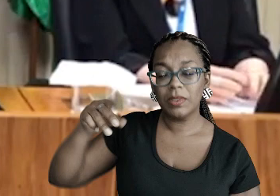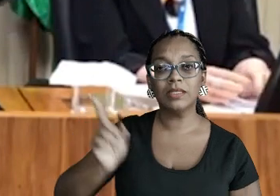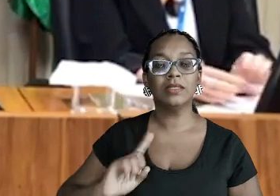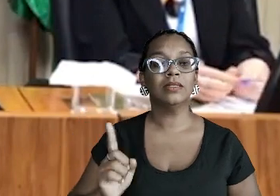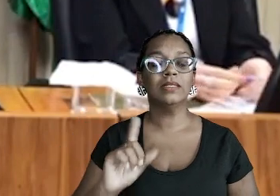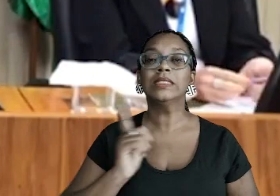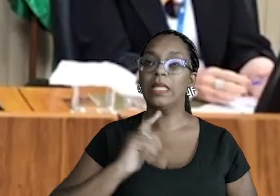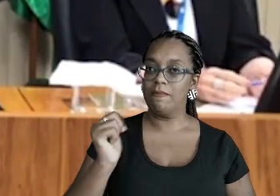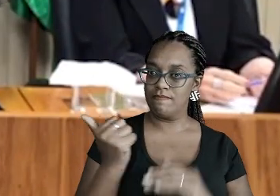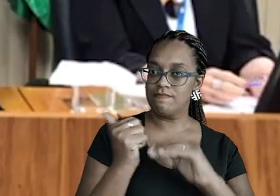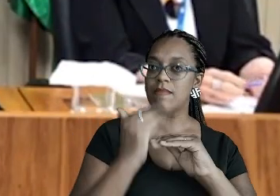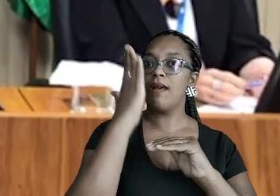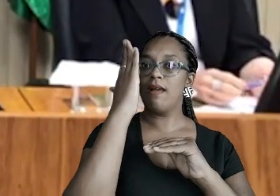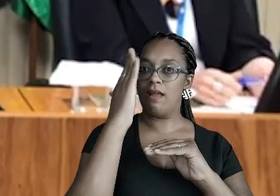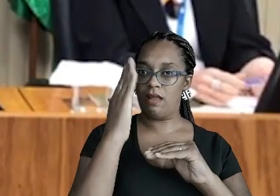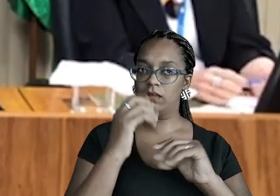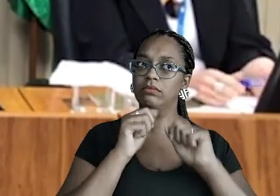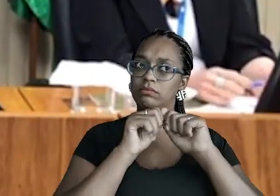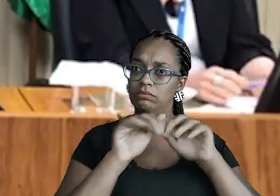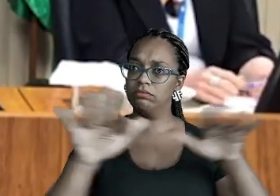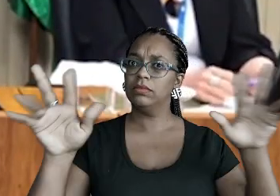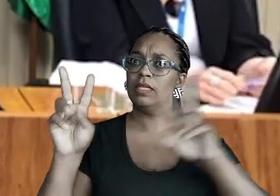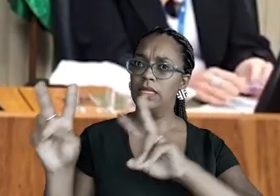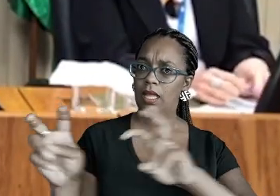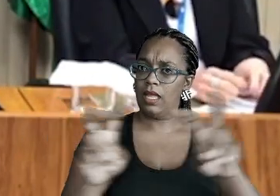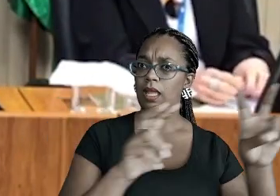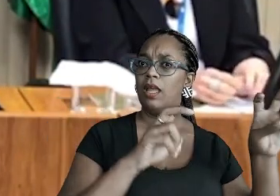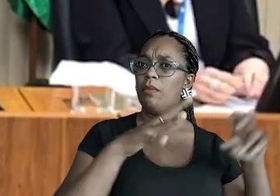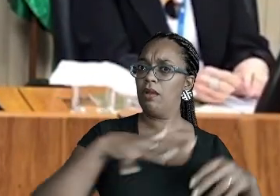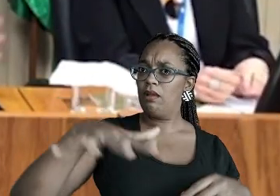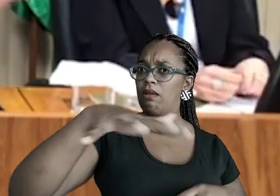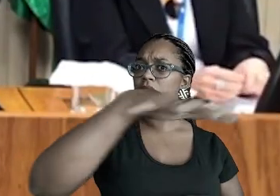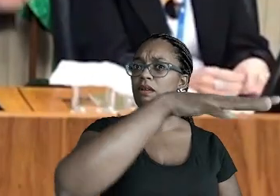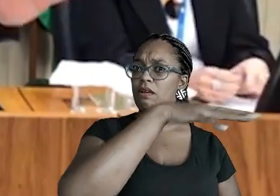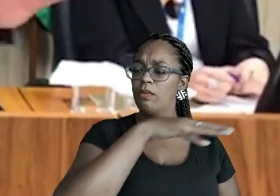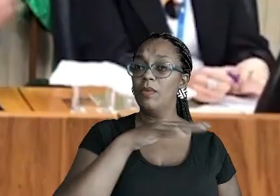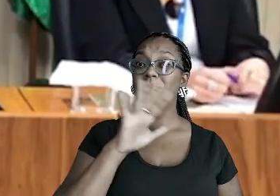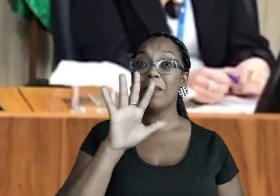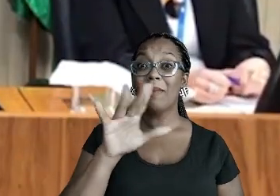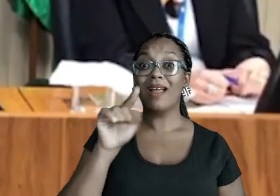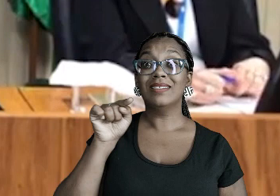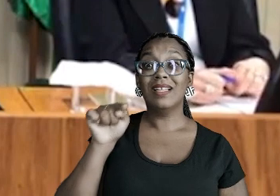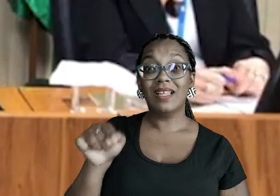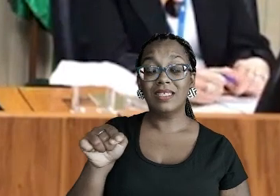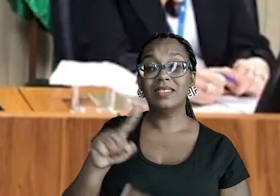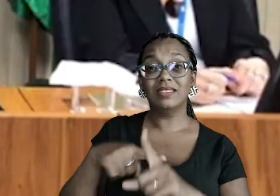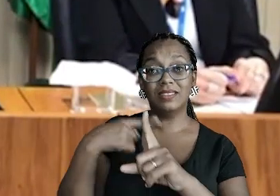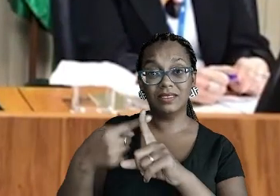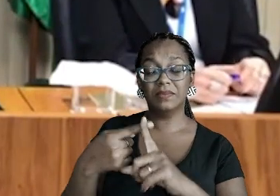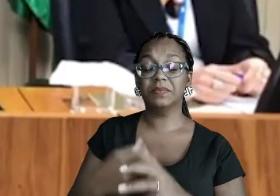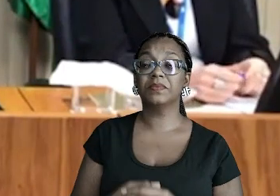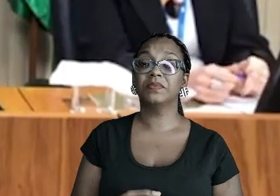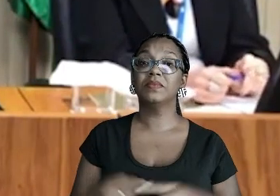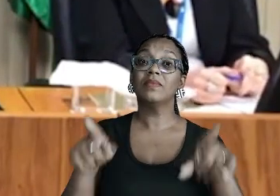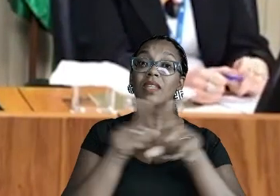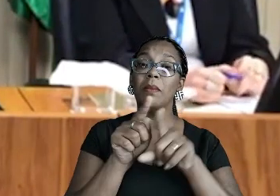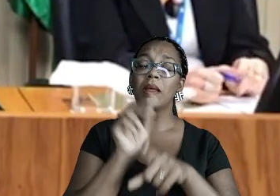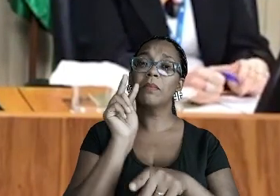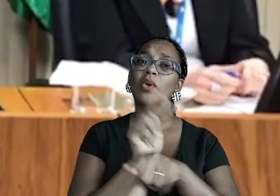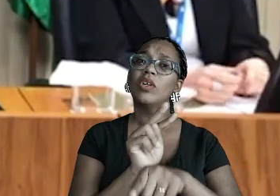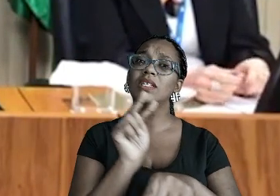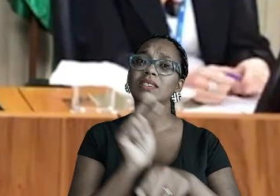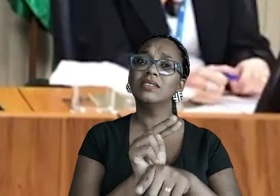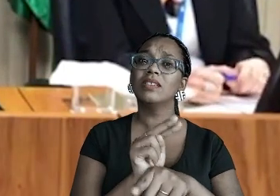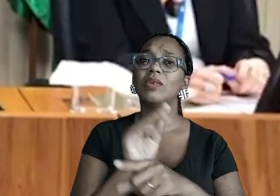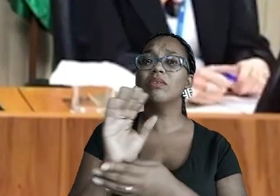ele se expõe em outros temas também em outros Campos mas este e também a questão da a proteção